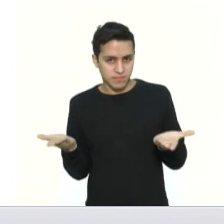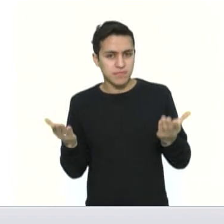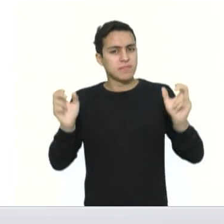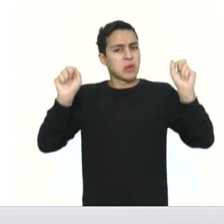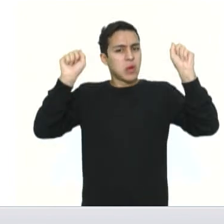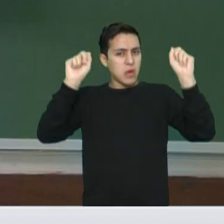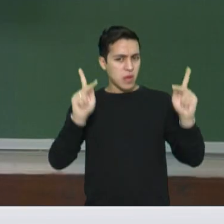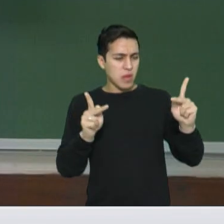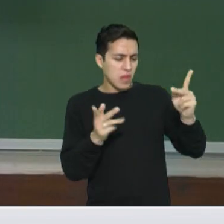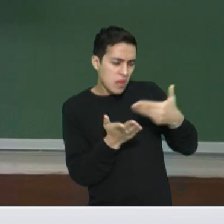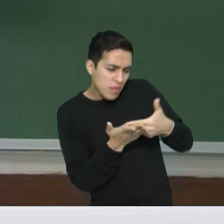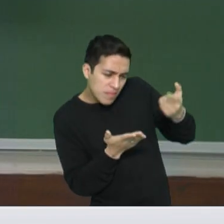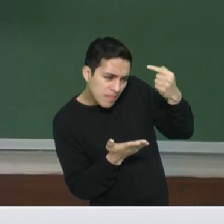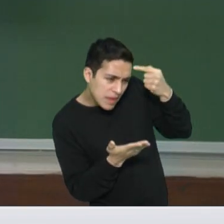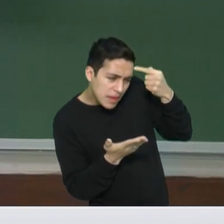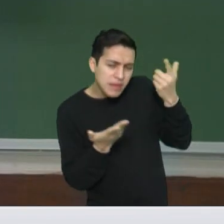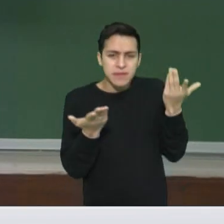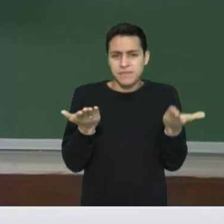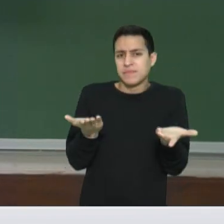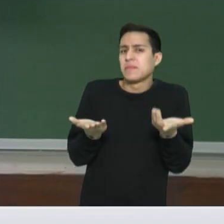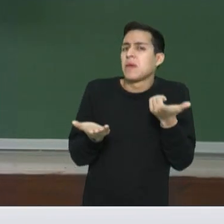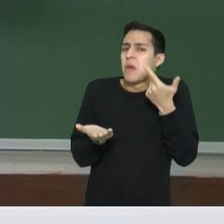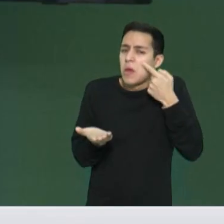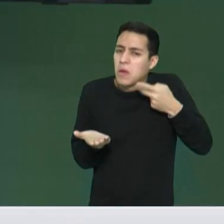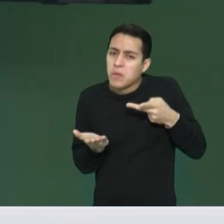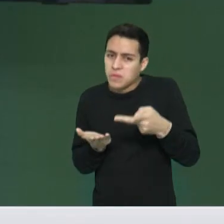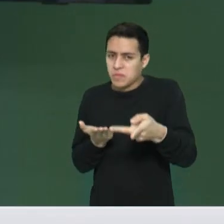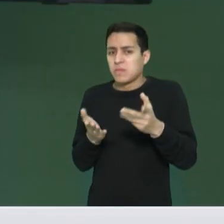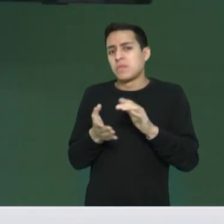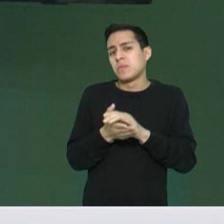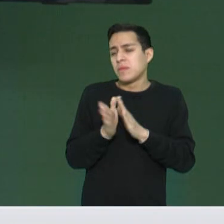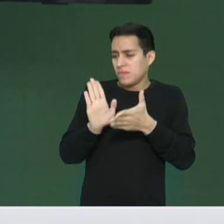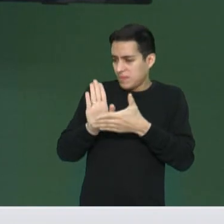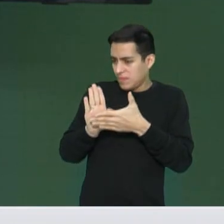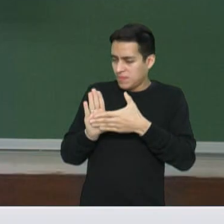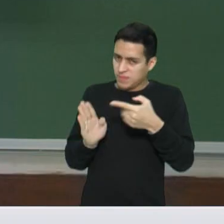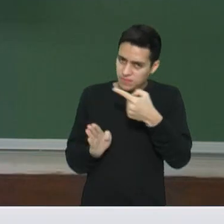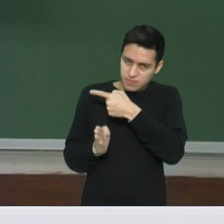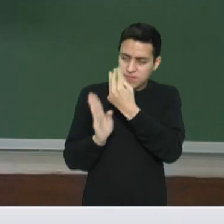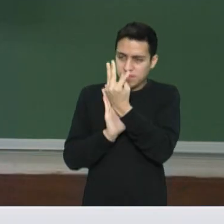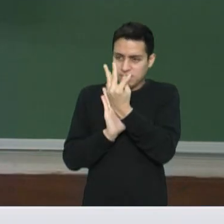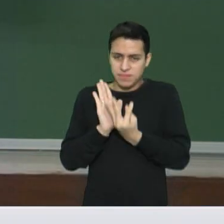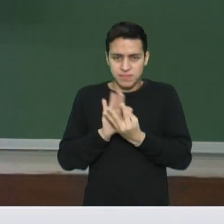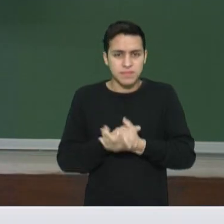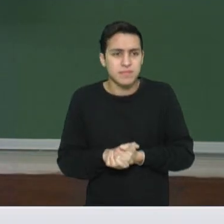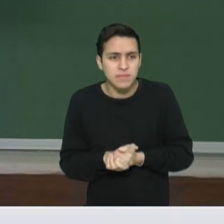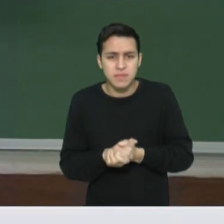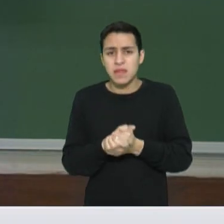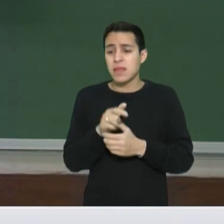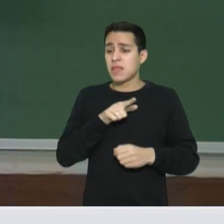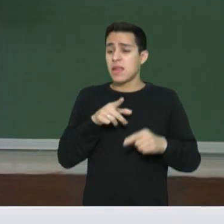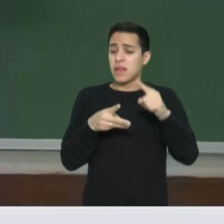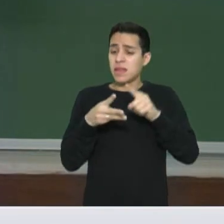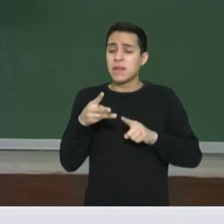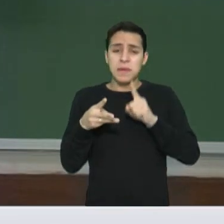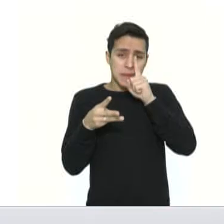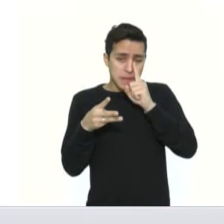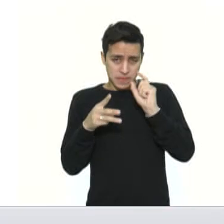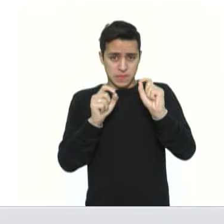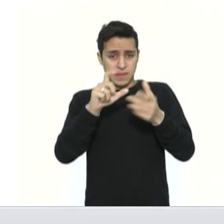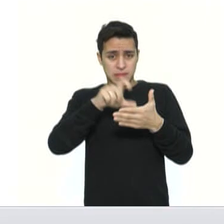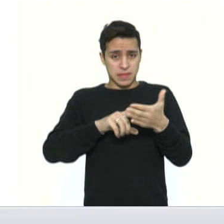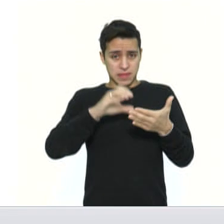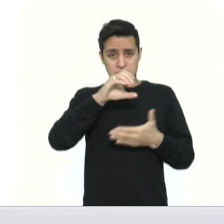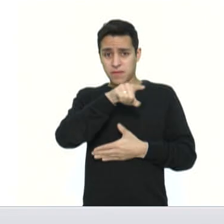Ok, então a gente começou a pensar. Agora lá, continuando a proposta, né, o texto, 3 perigos do cartão de crédito que